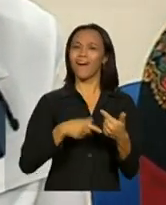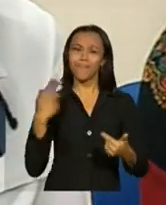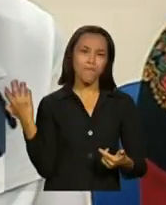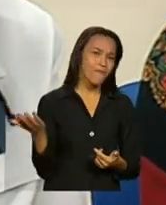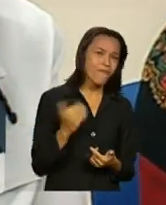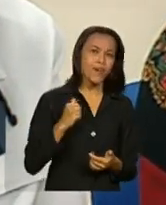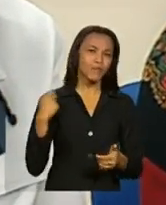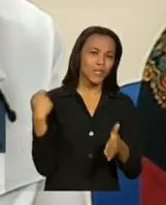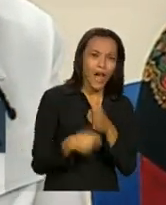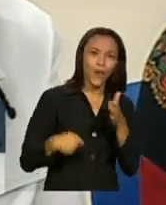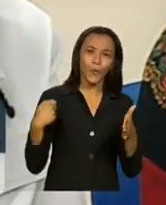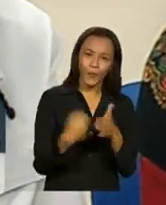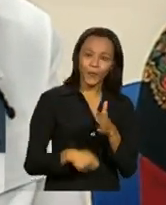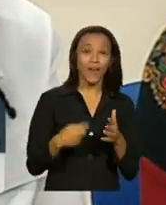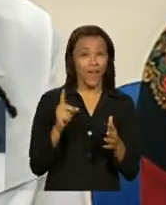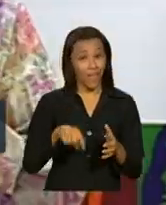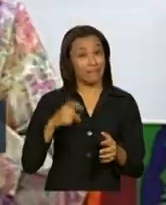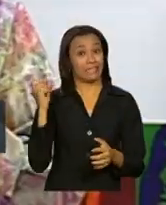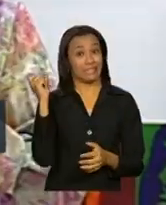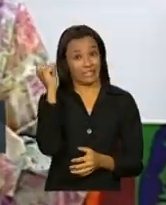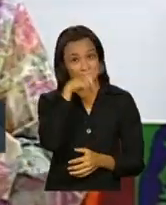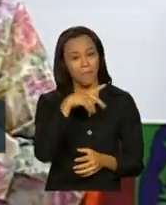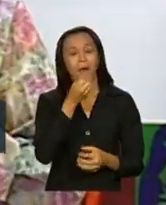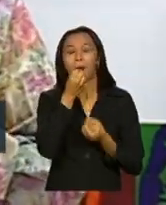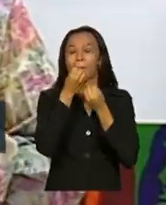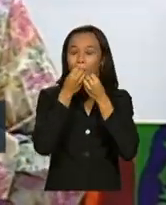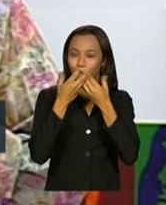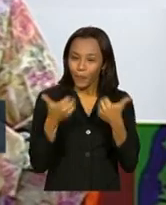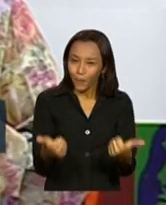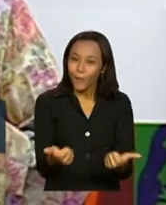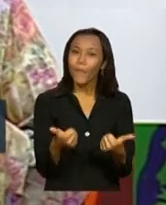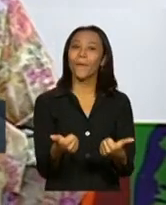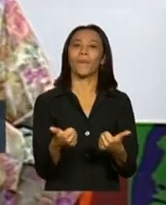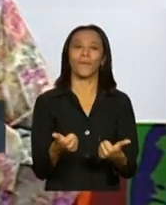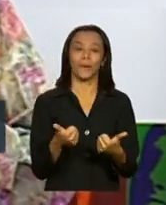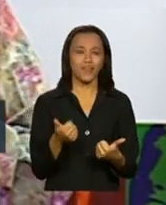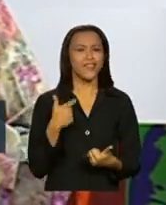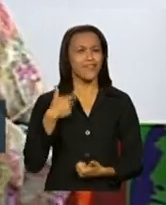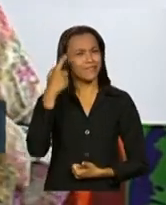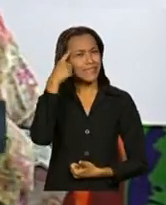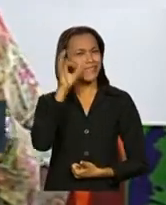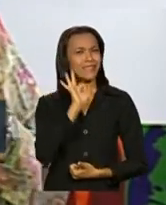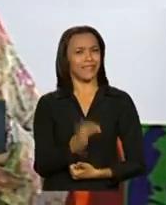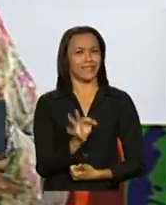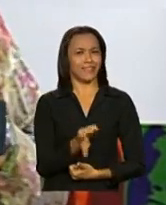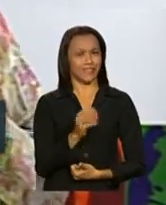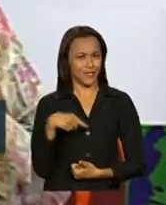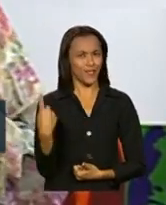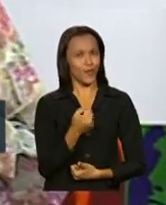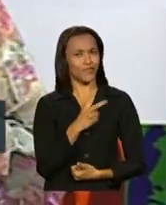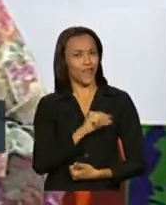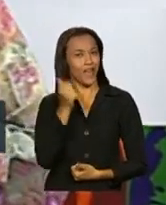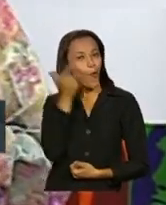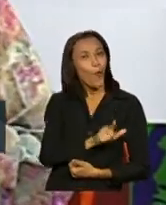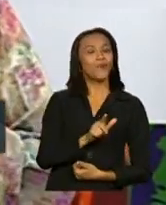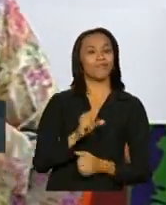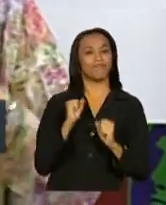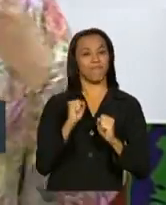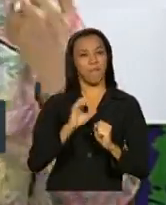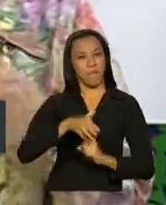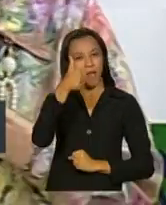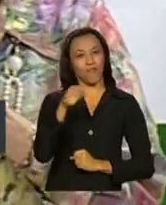luta porque ela é árdua Mas ela é boa né e eu tenho certeza que nós ganhamos com você